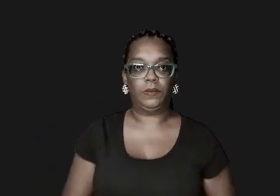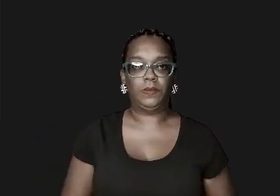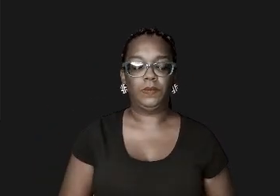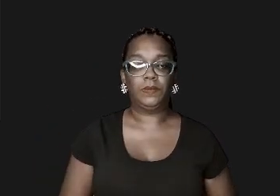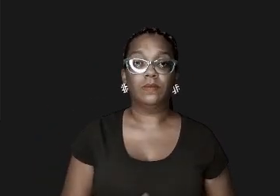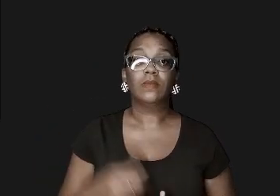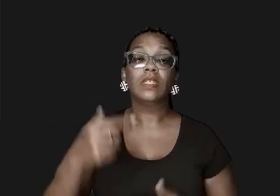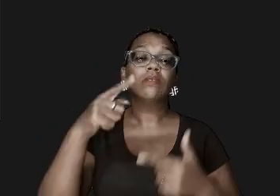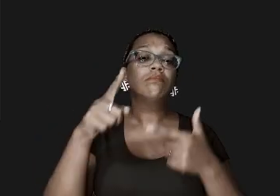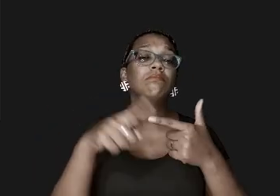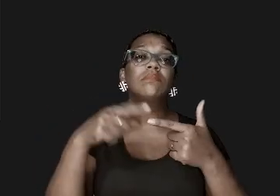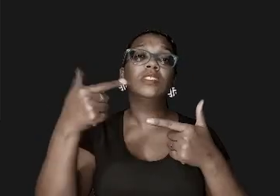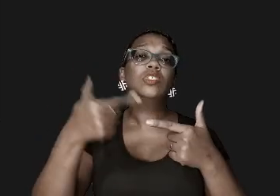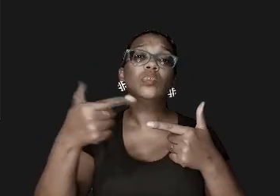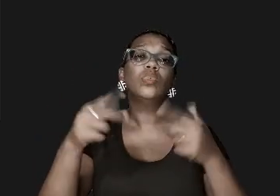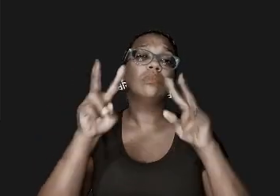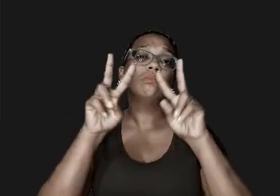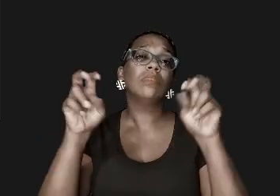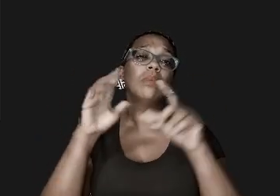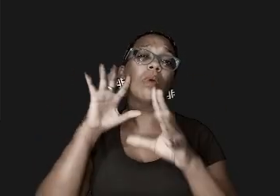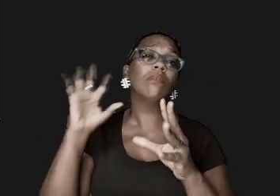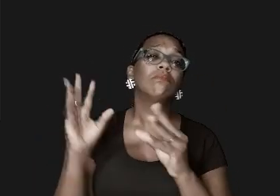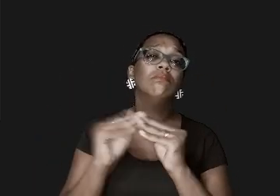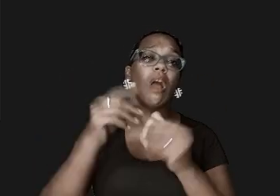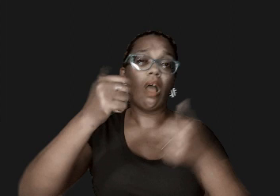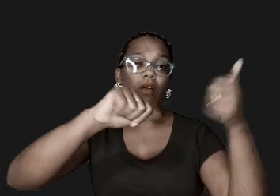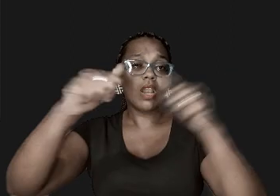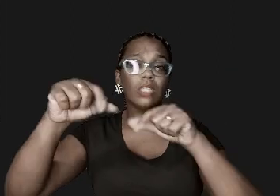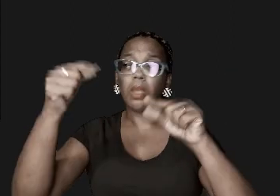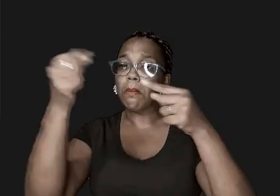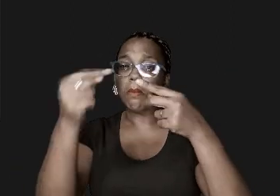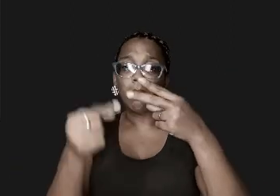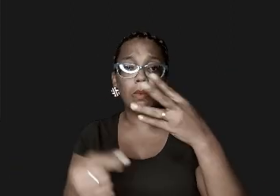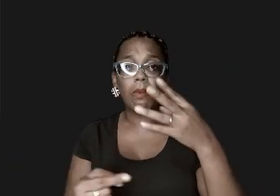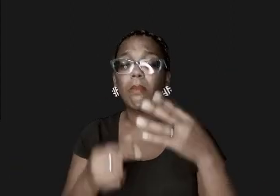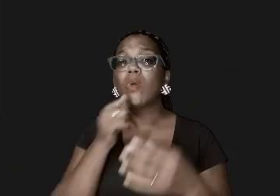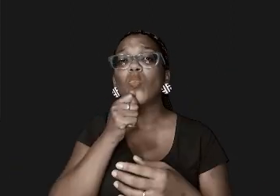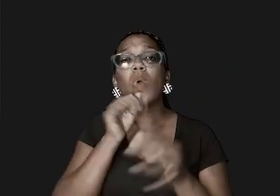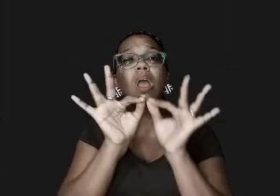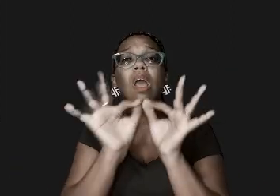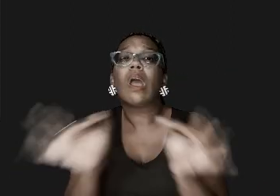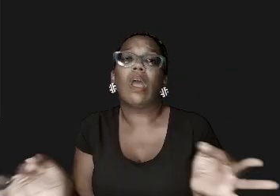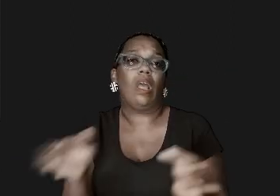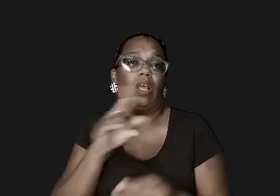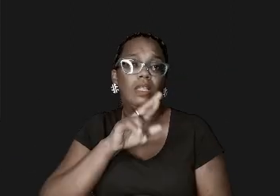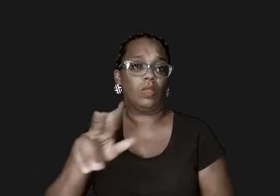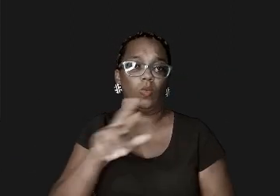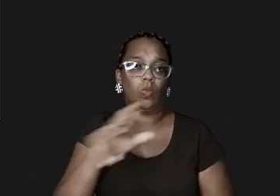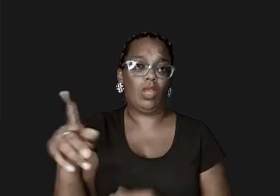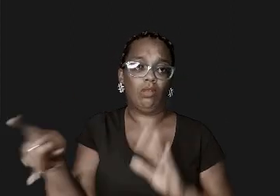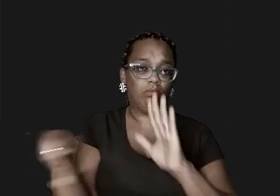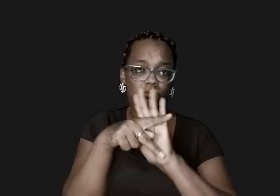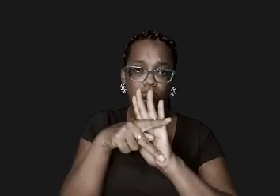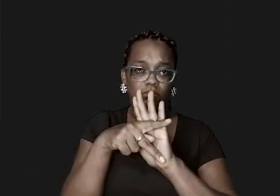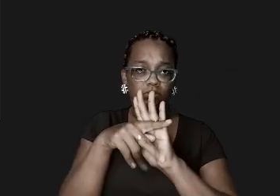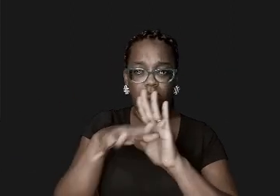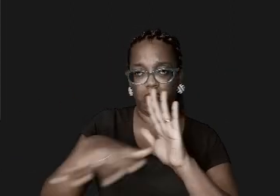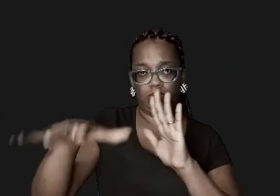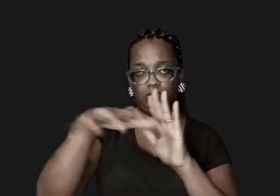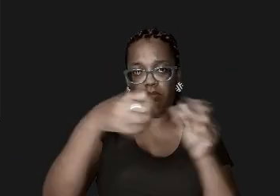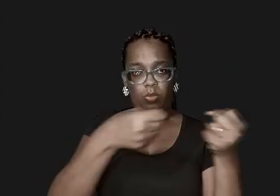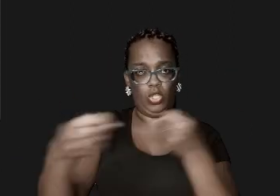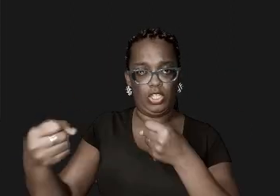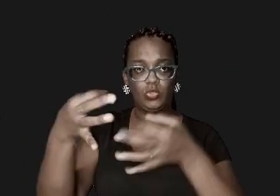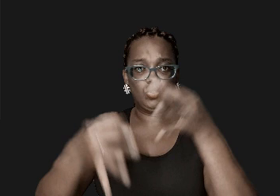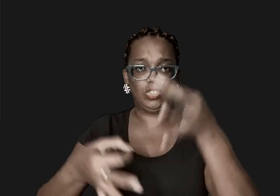haja a mesma duração ao objeto jurídico penalmente tutelado e segundo pela conclusão do órgão técnico